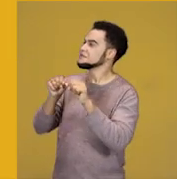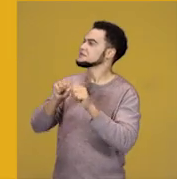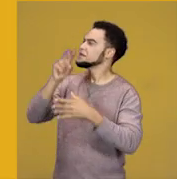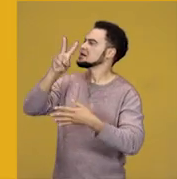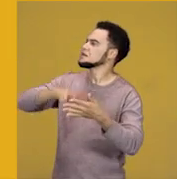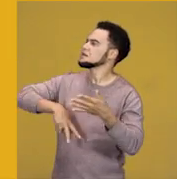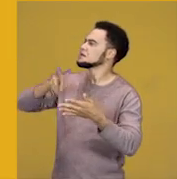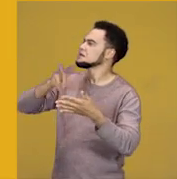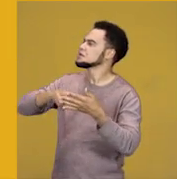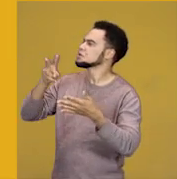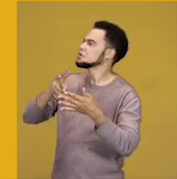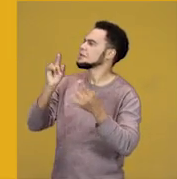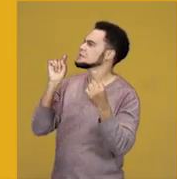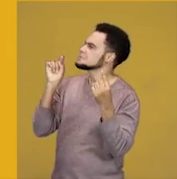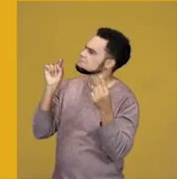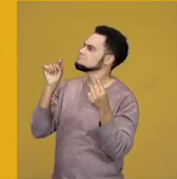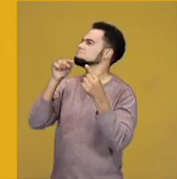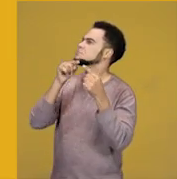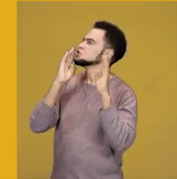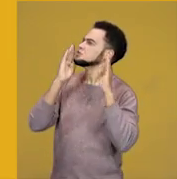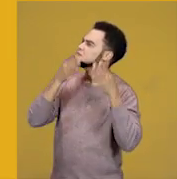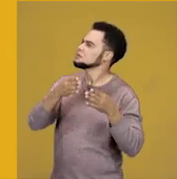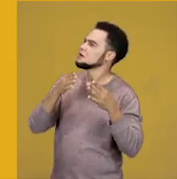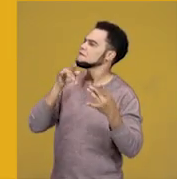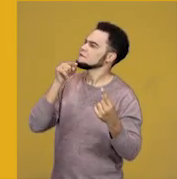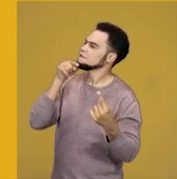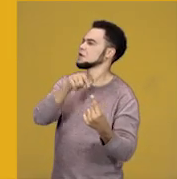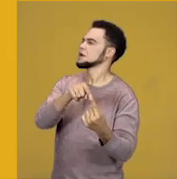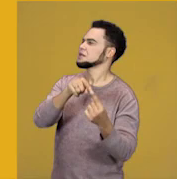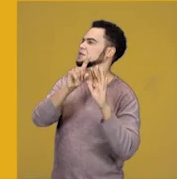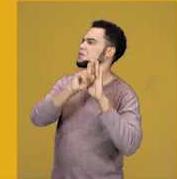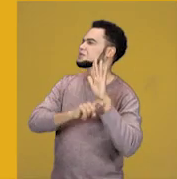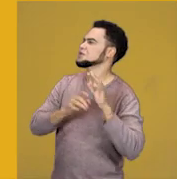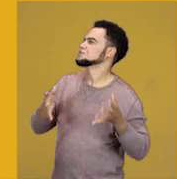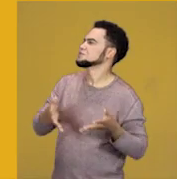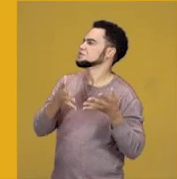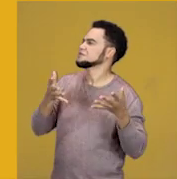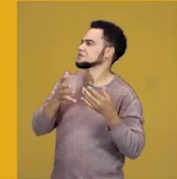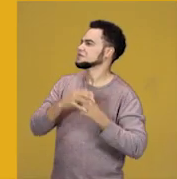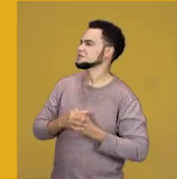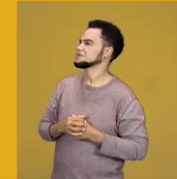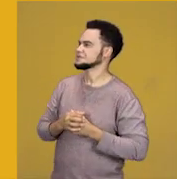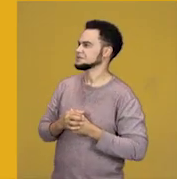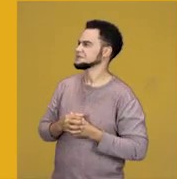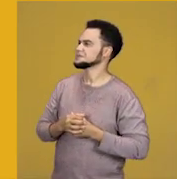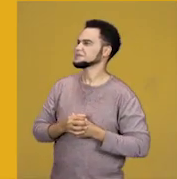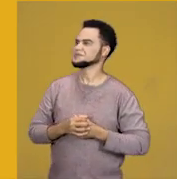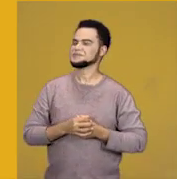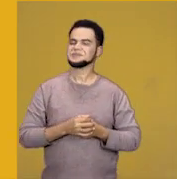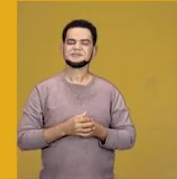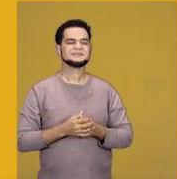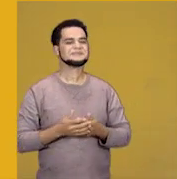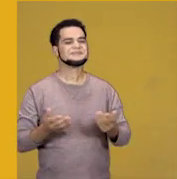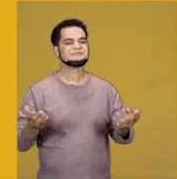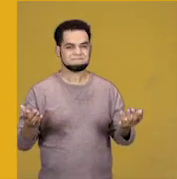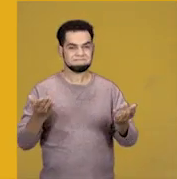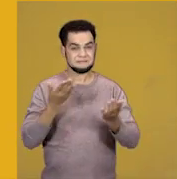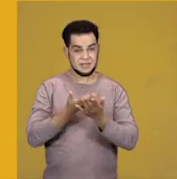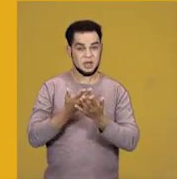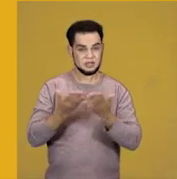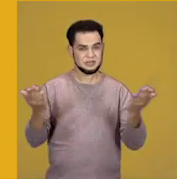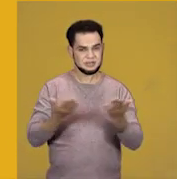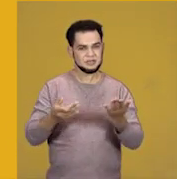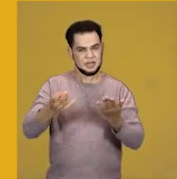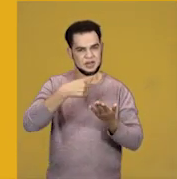mais direcionada dos textos motivadores. Na aula de hoje, então, nós desenvolvemos nossas habilidades